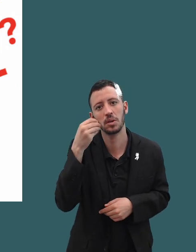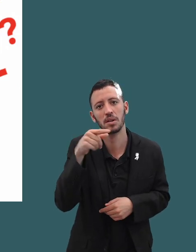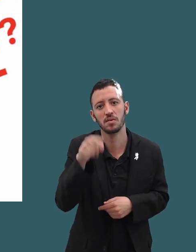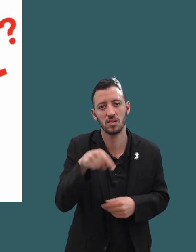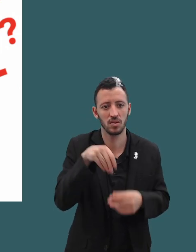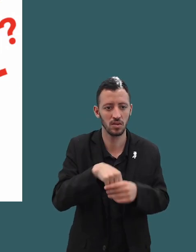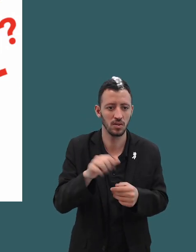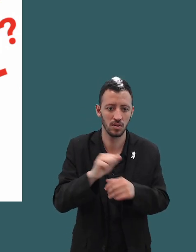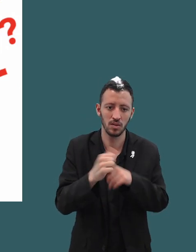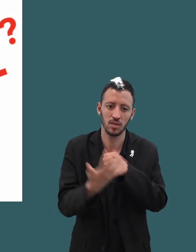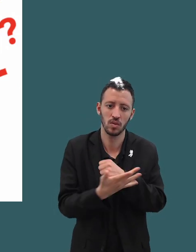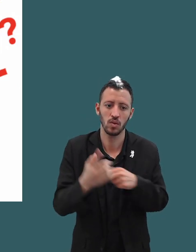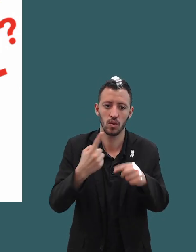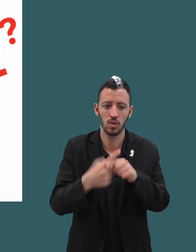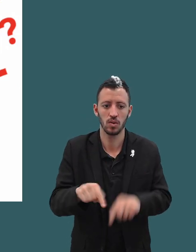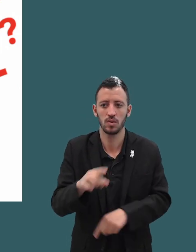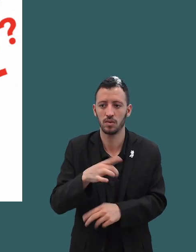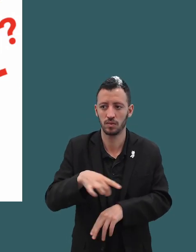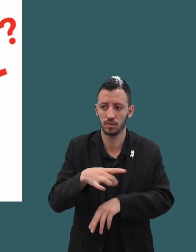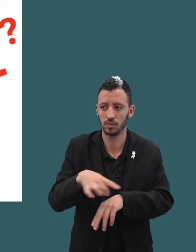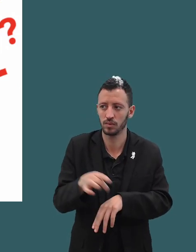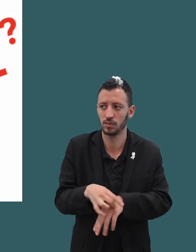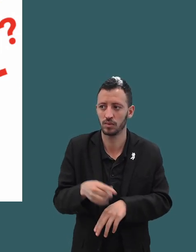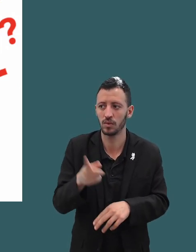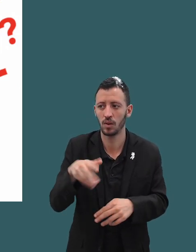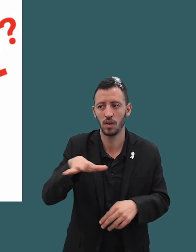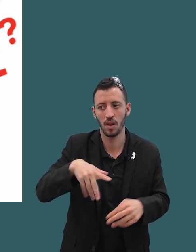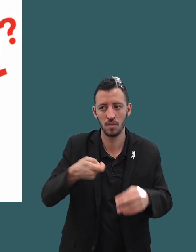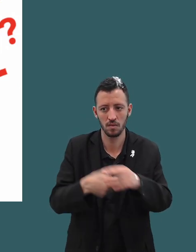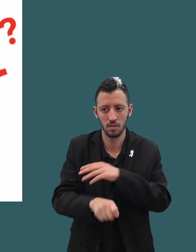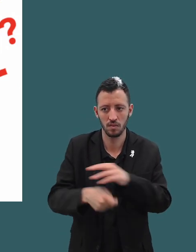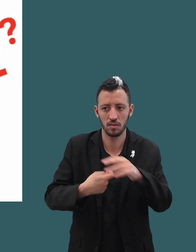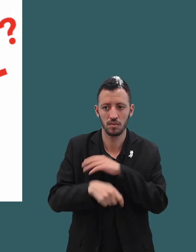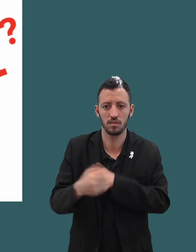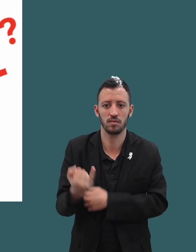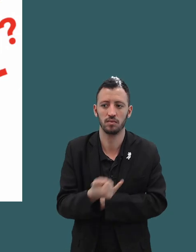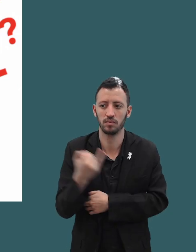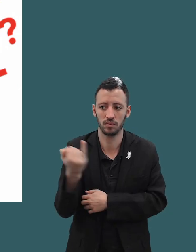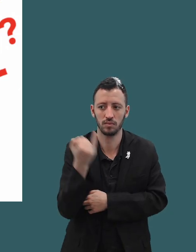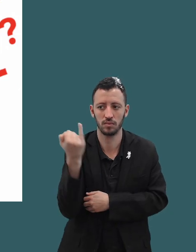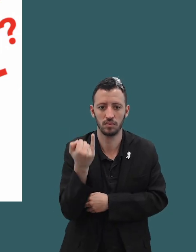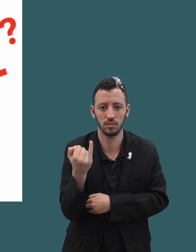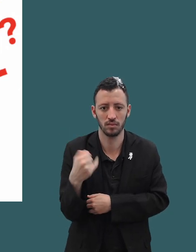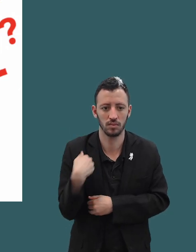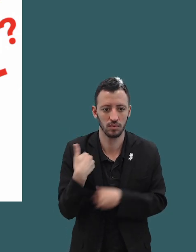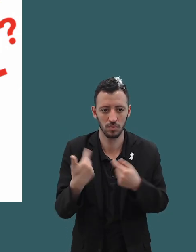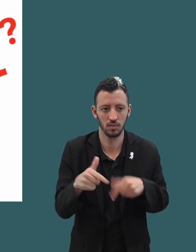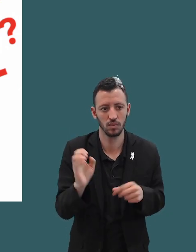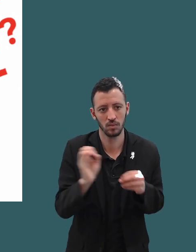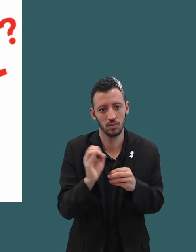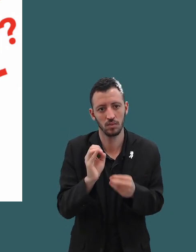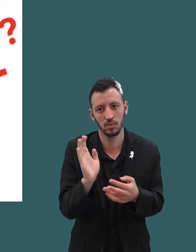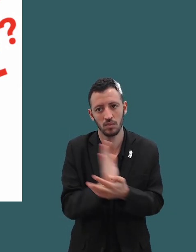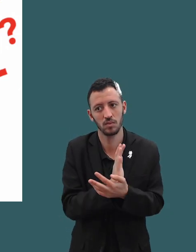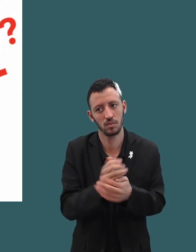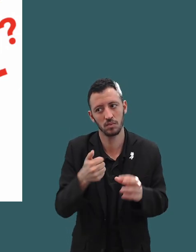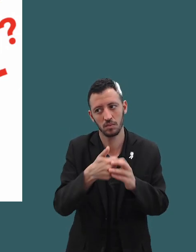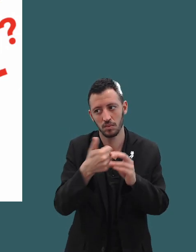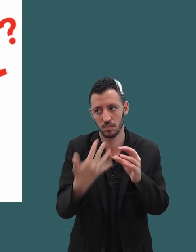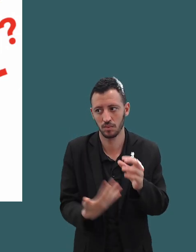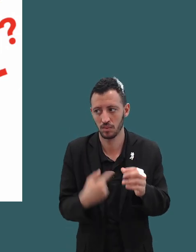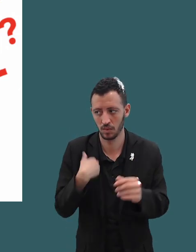Covid e a vacina contra a dengue? O mercado financeiro dita as regras essenciais. Eu não tenho aí algum conteúdo que, se eu